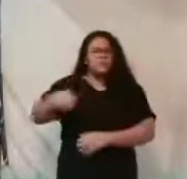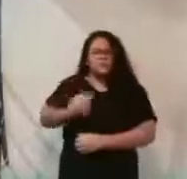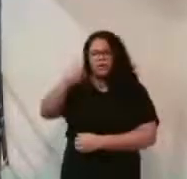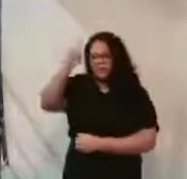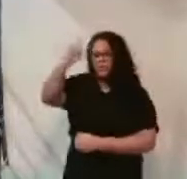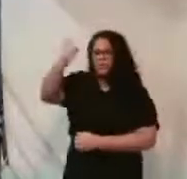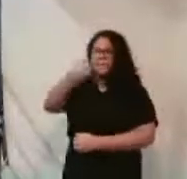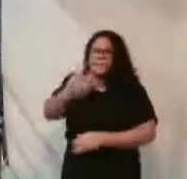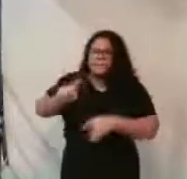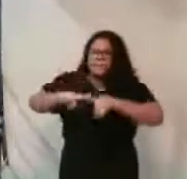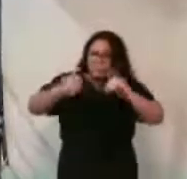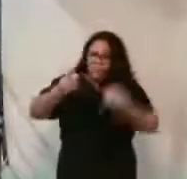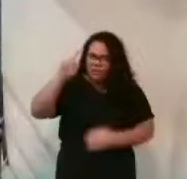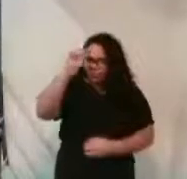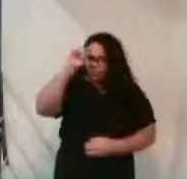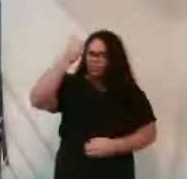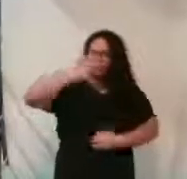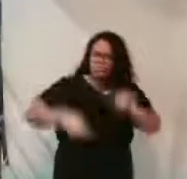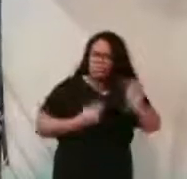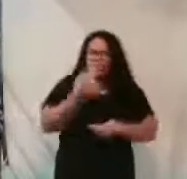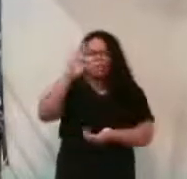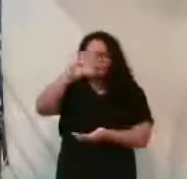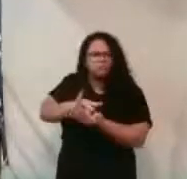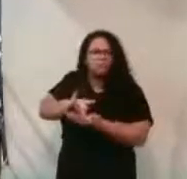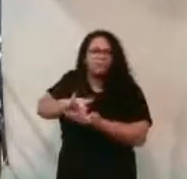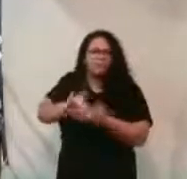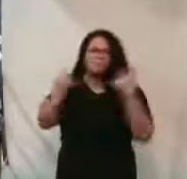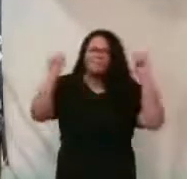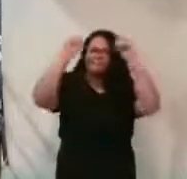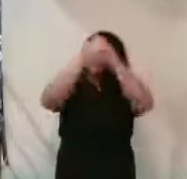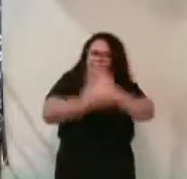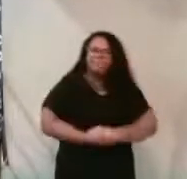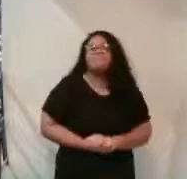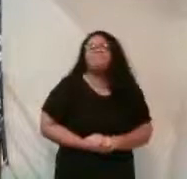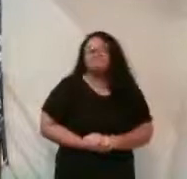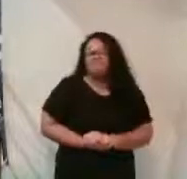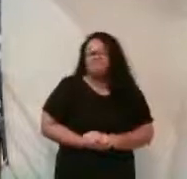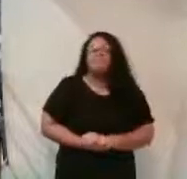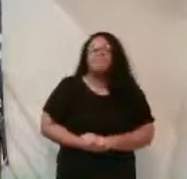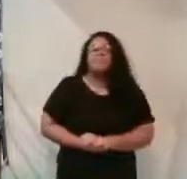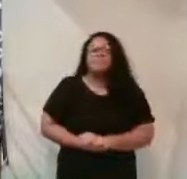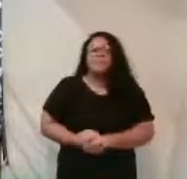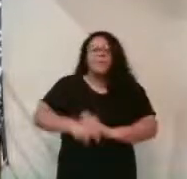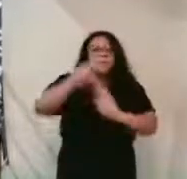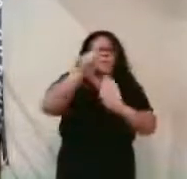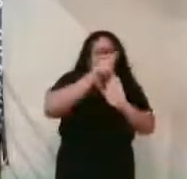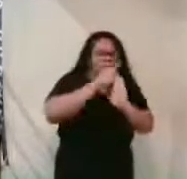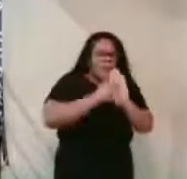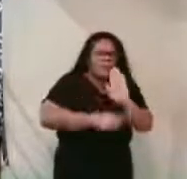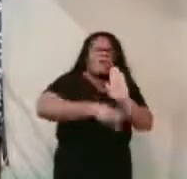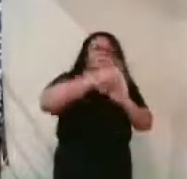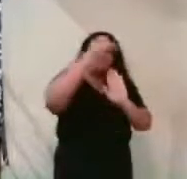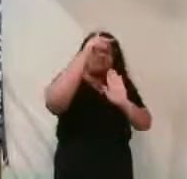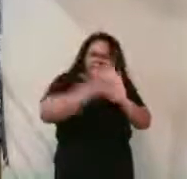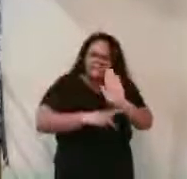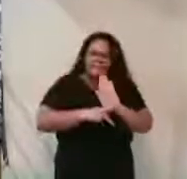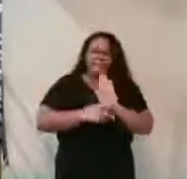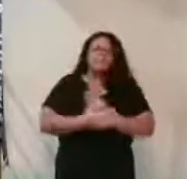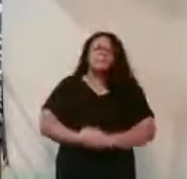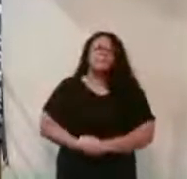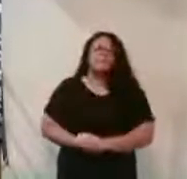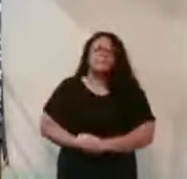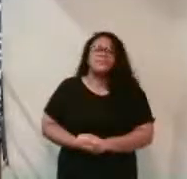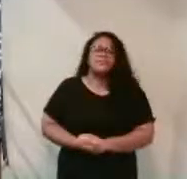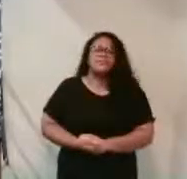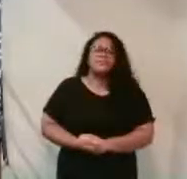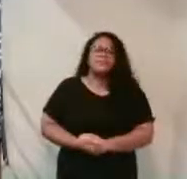difícil, né? Então, todo o mérito desse projeto, ele começou com o doutor André Felipe, que estava aqui, que era meu coordenador do CAOP, no